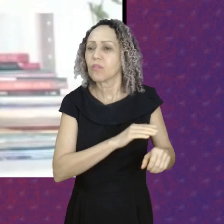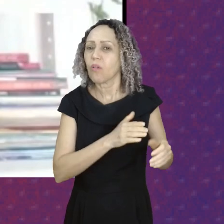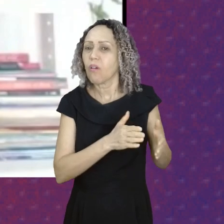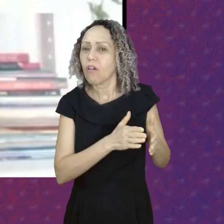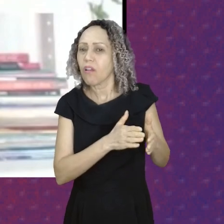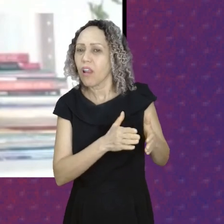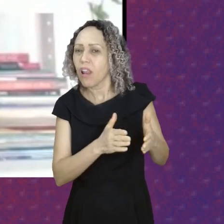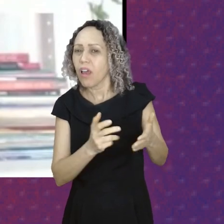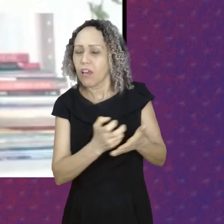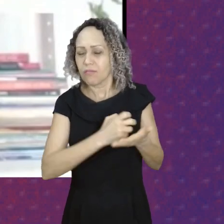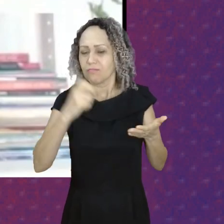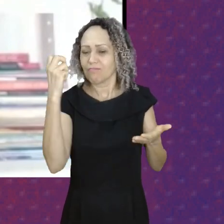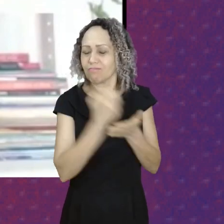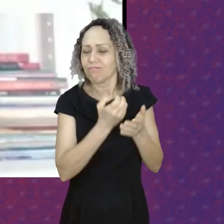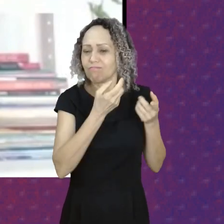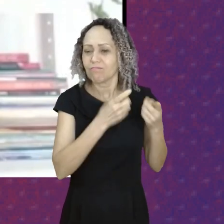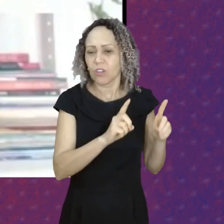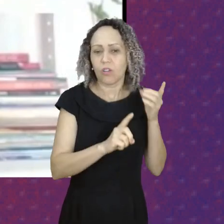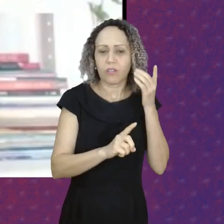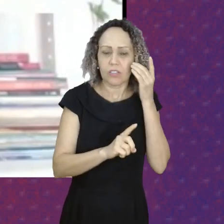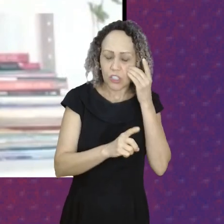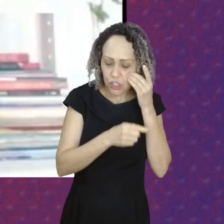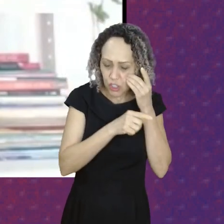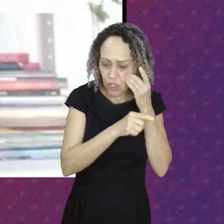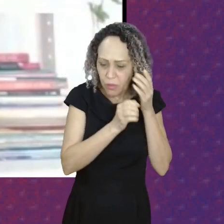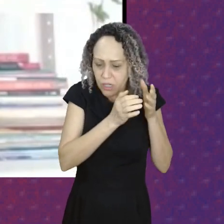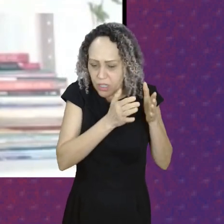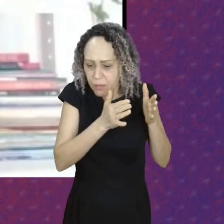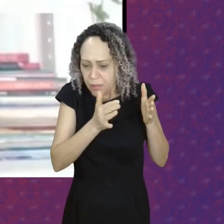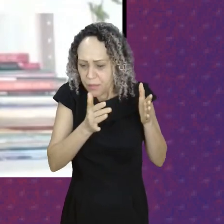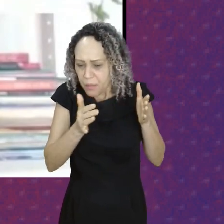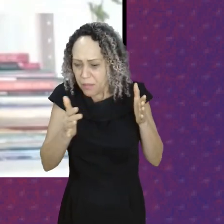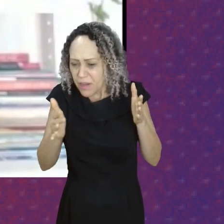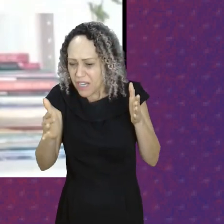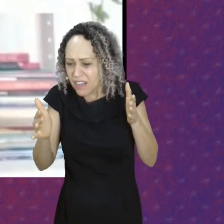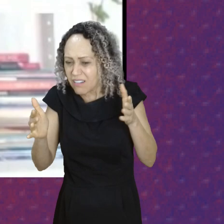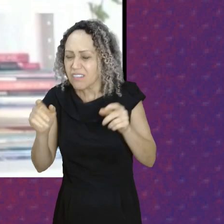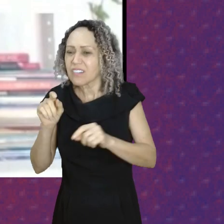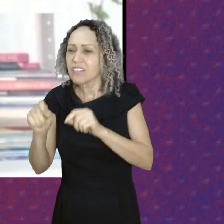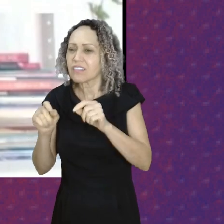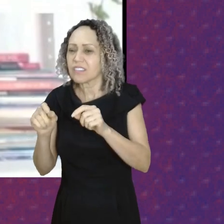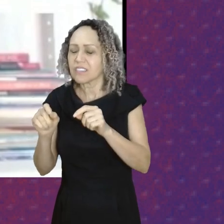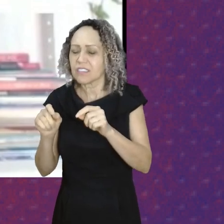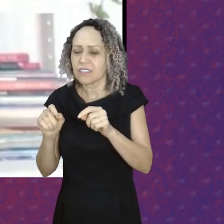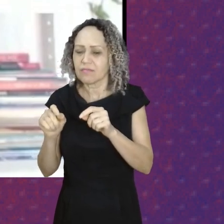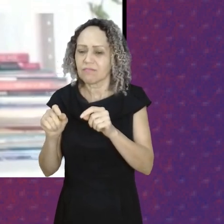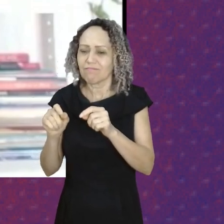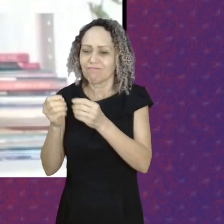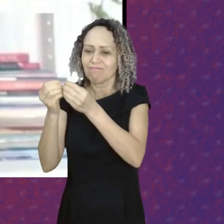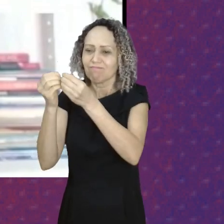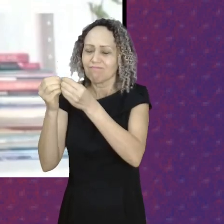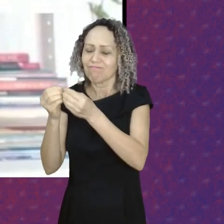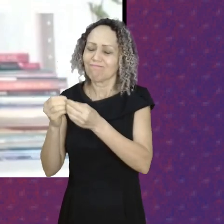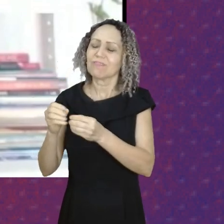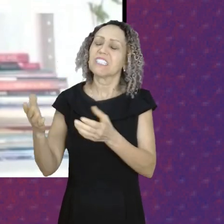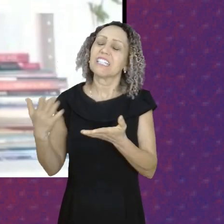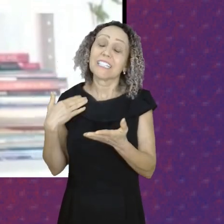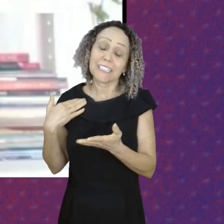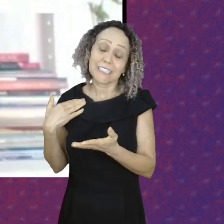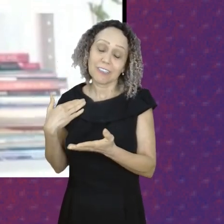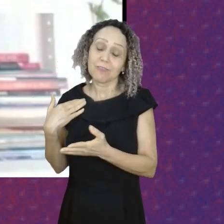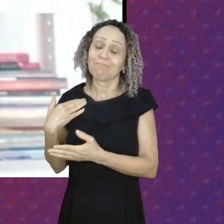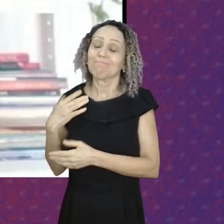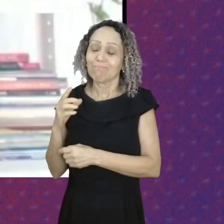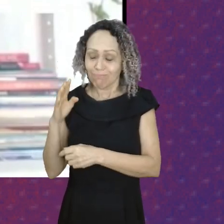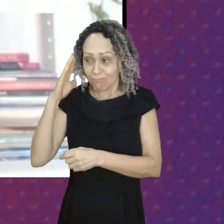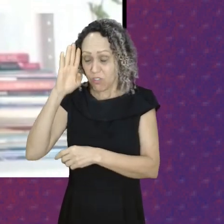do impeachment da presidenta Dilma, e com o governo de destruição do Bolsonaro.